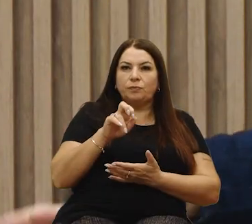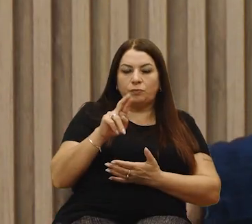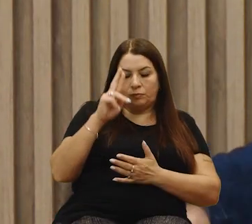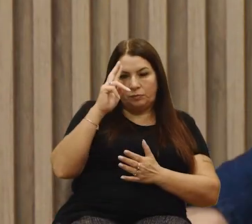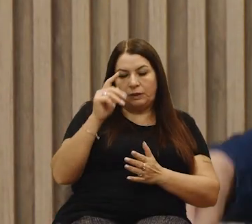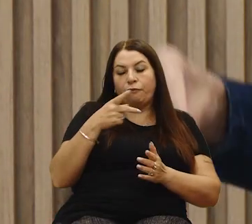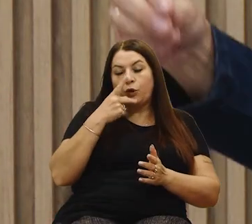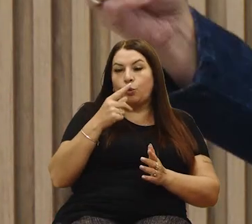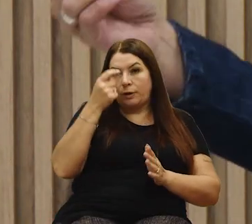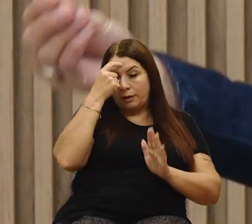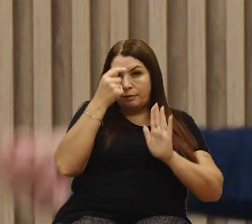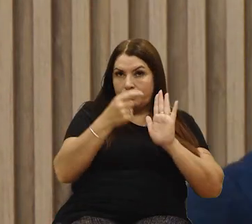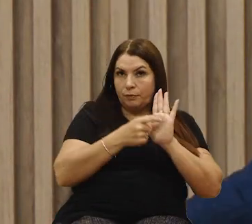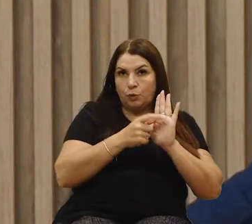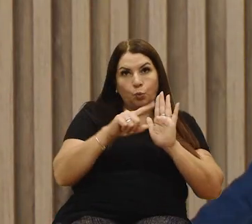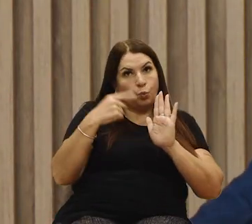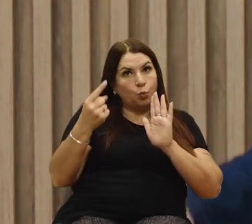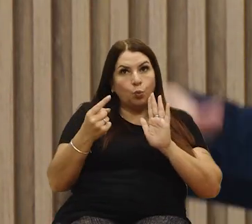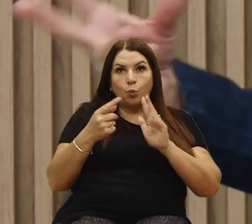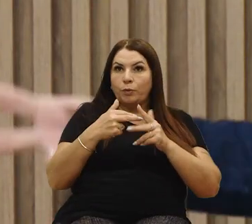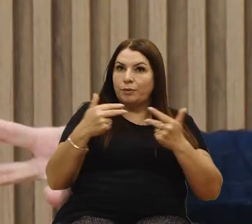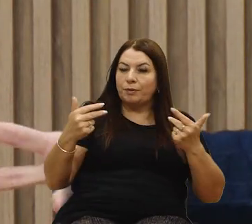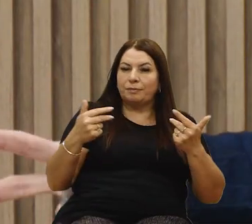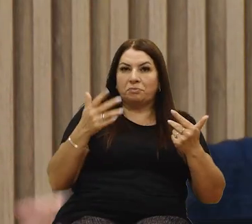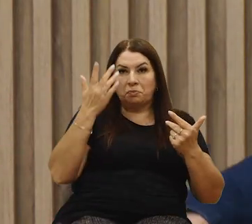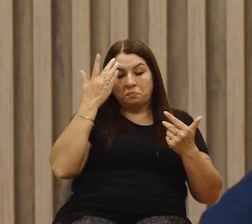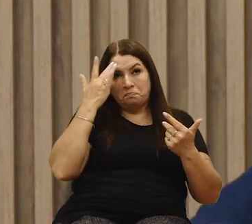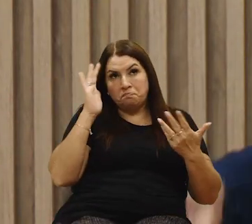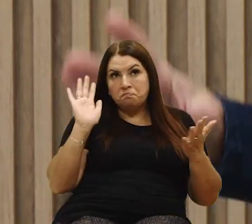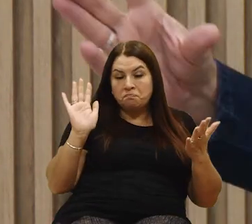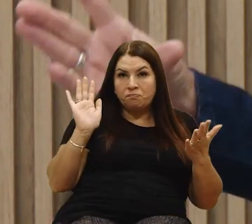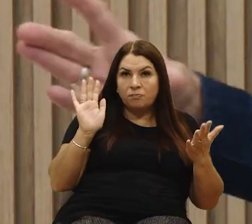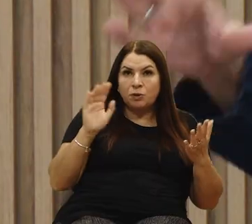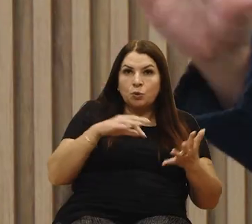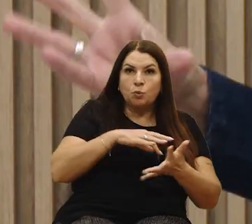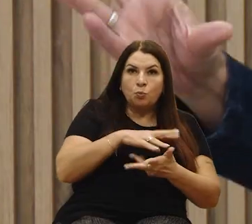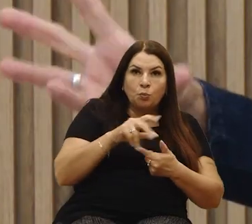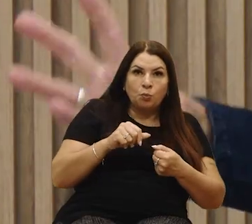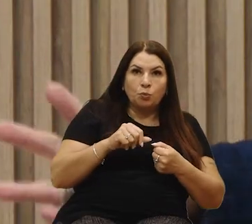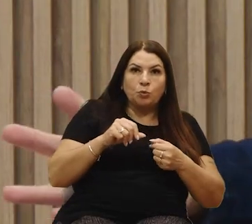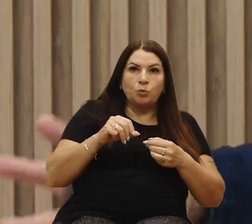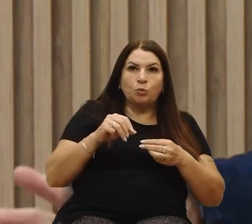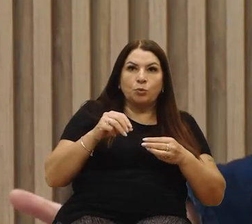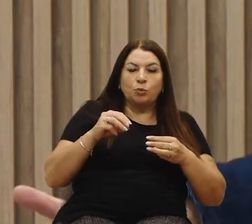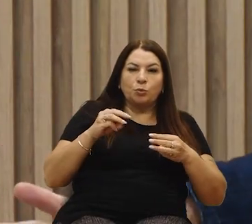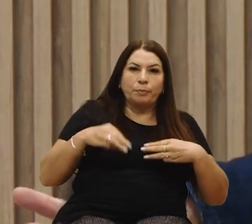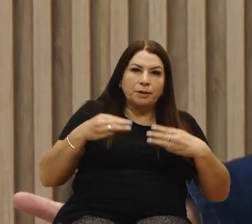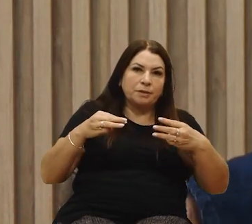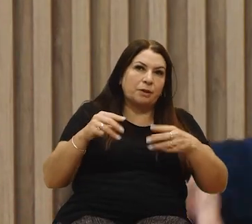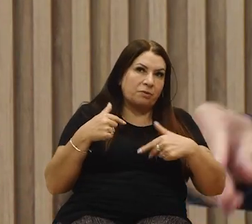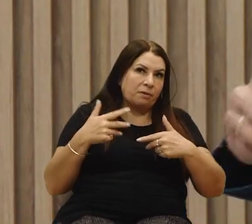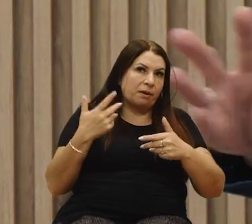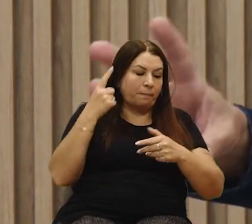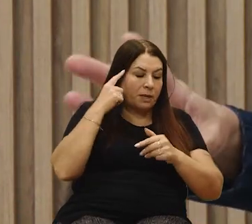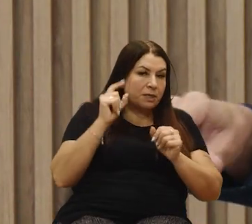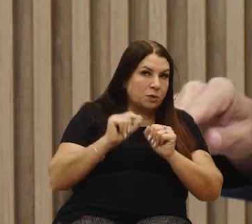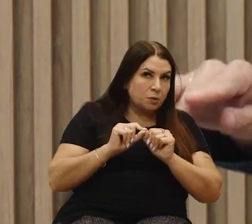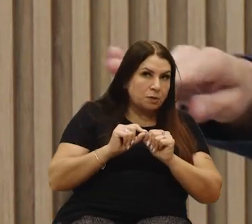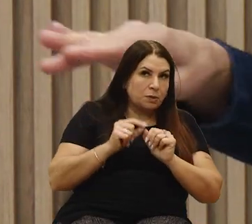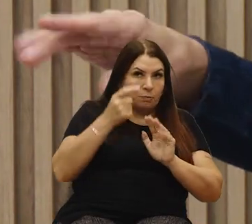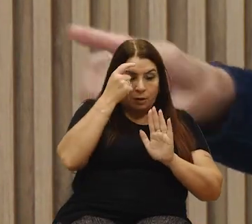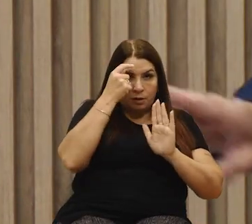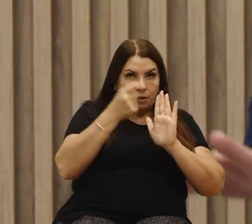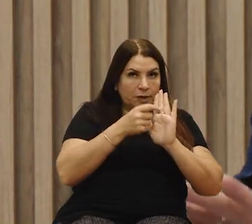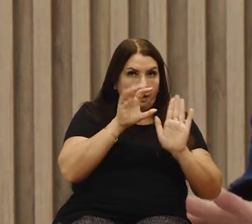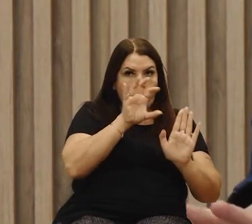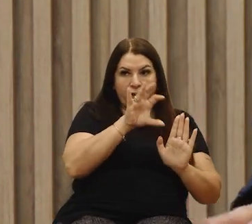inteligência artificial, que é outro território que eu não sei se o mundo, o Ministério do Trabalho está pensando nisso também, porque essa inteligência está